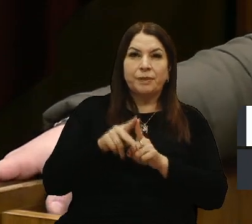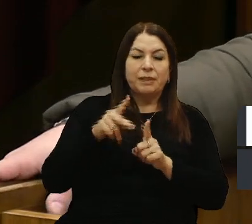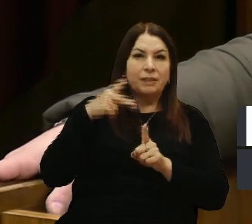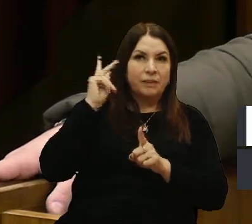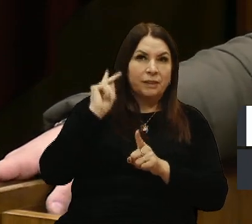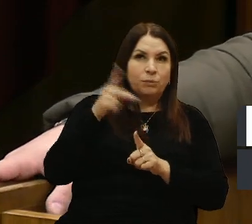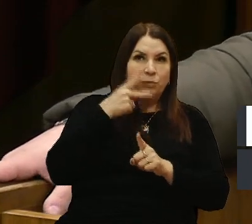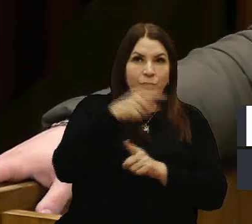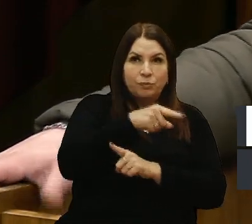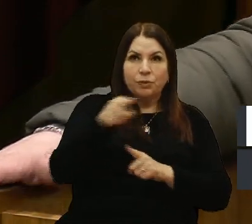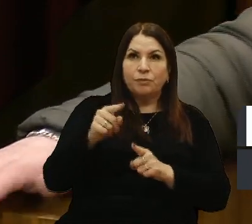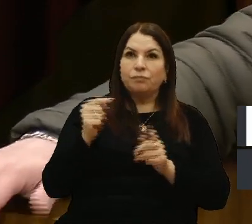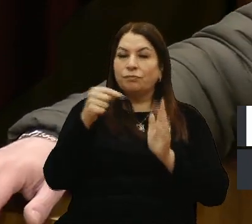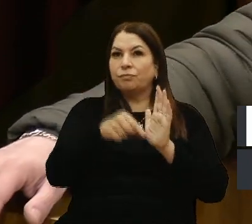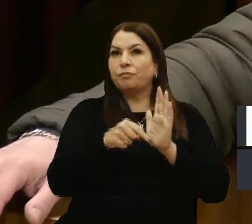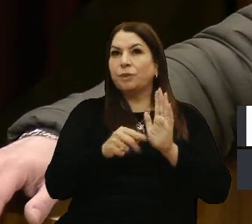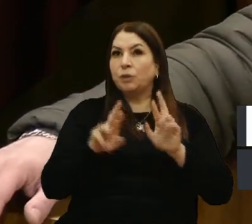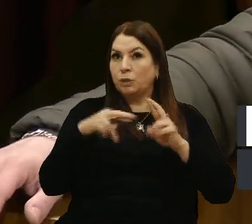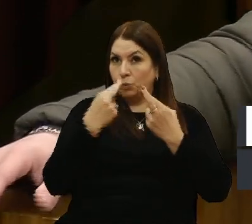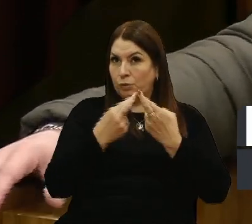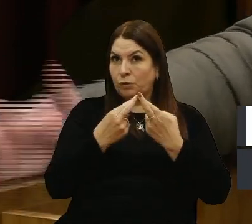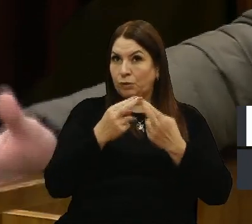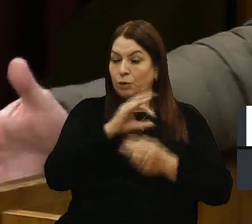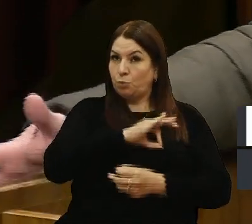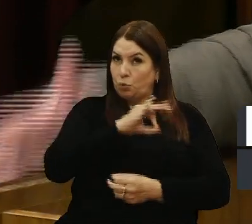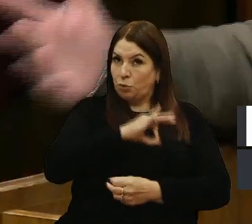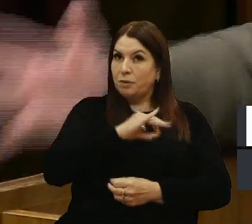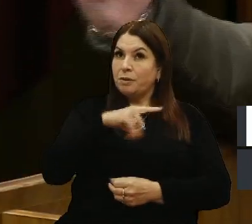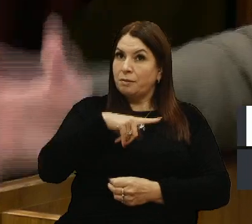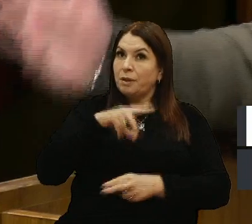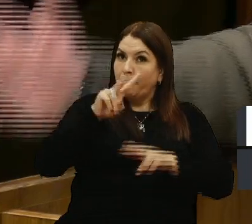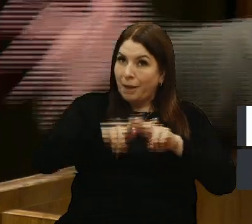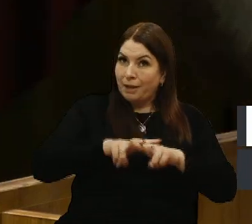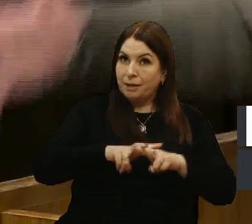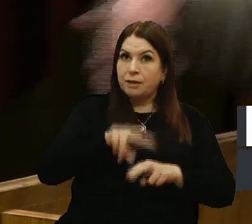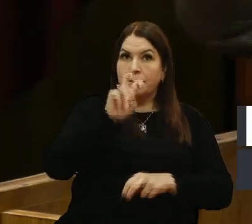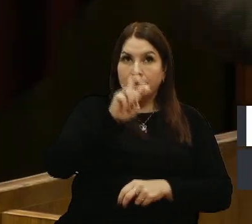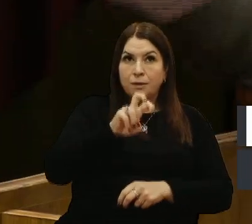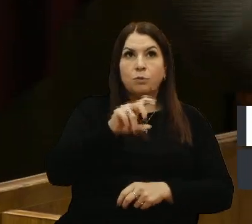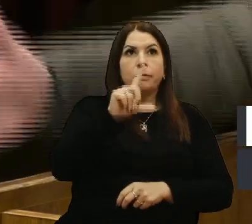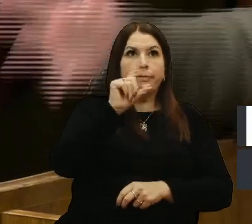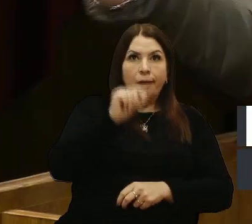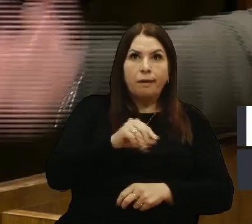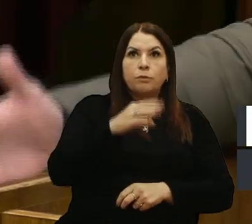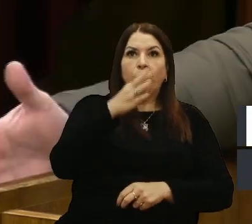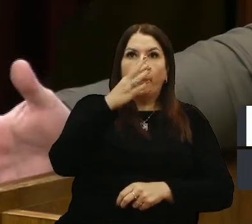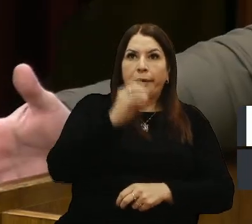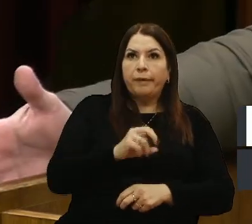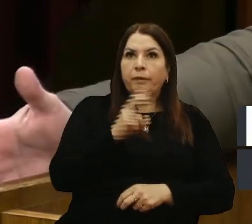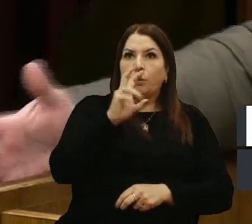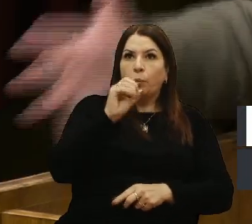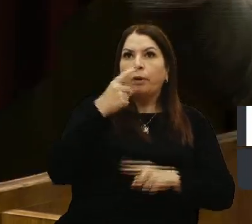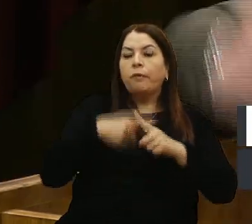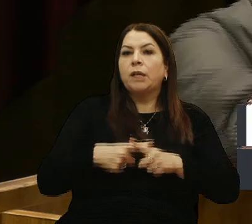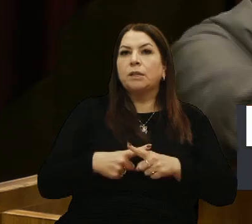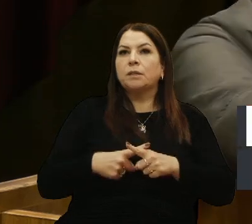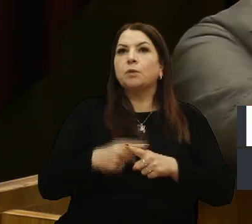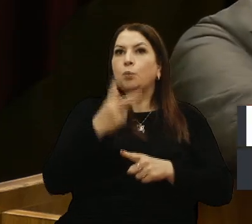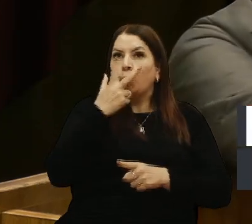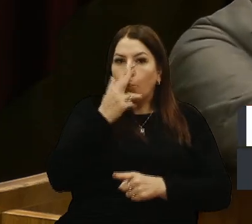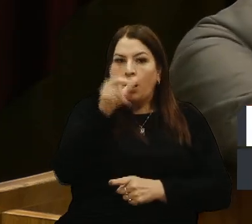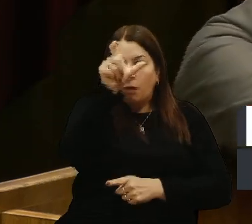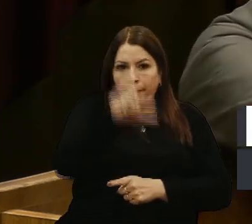delegado Cavalheiro trouxeram na reunião. A polícia ela tem que prender 5, 10, 20, 30, 40, 50 vezes o